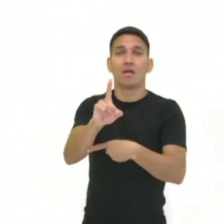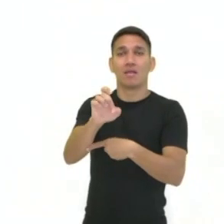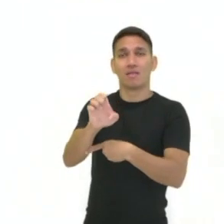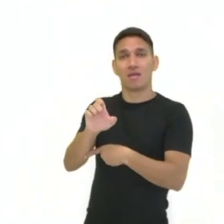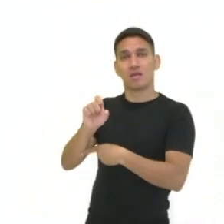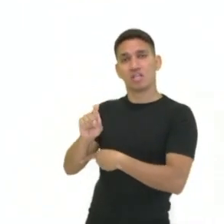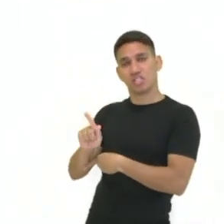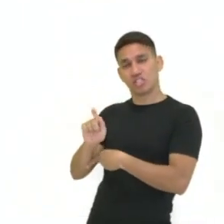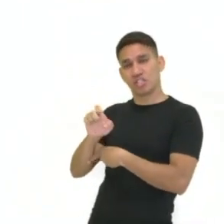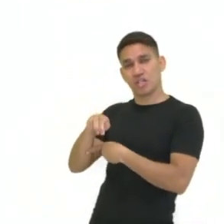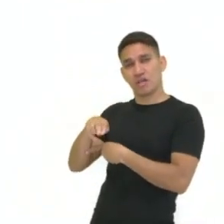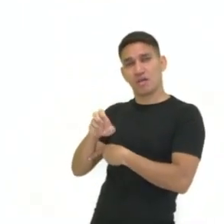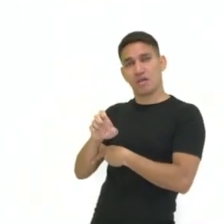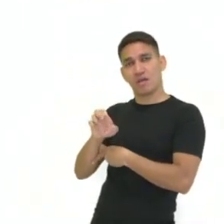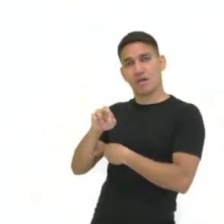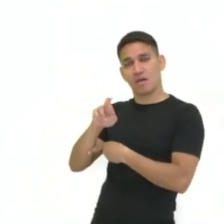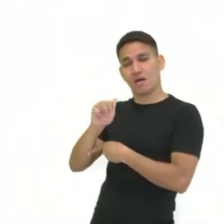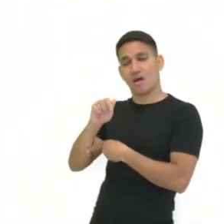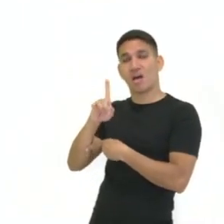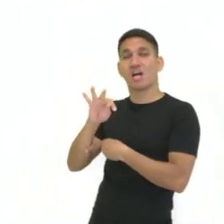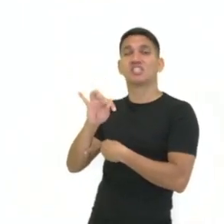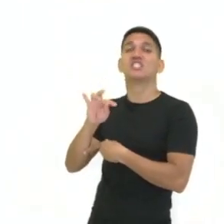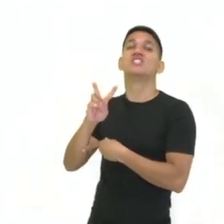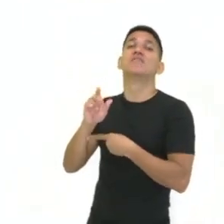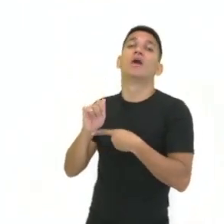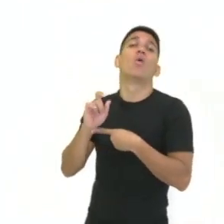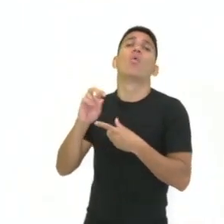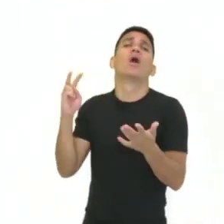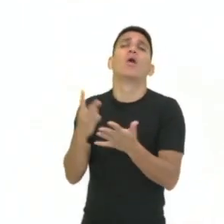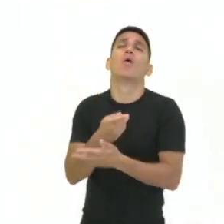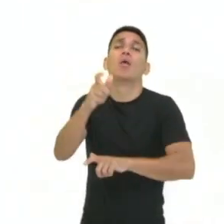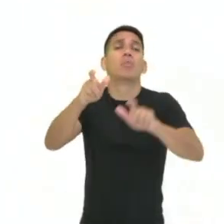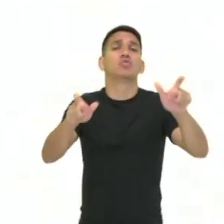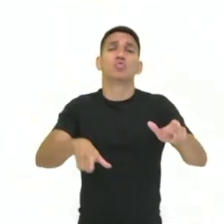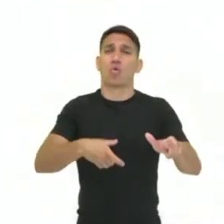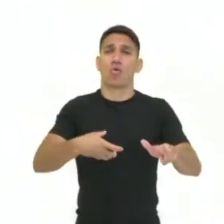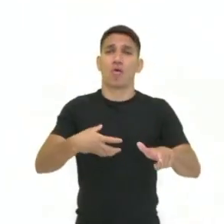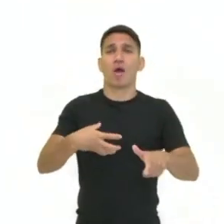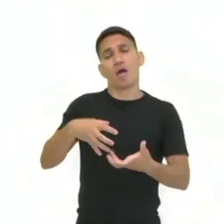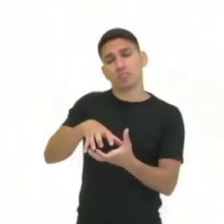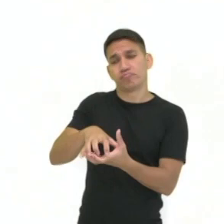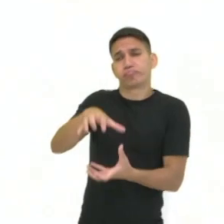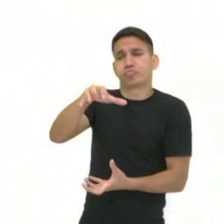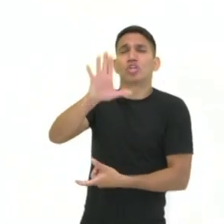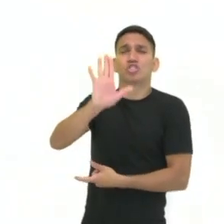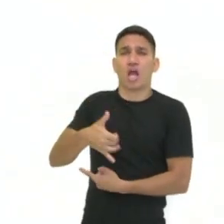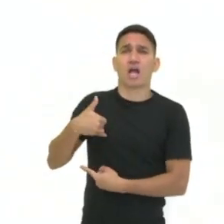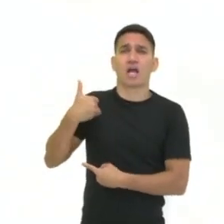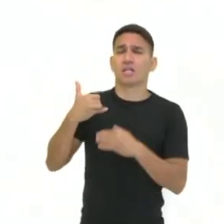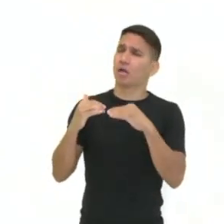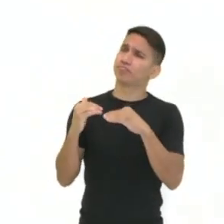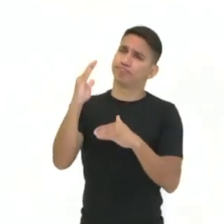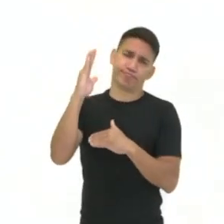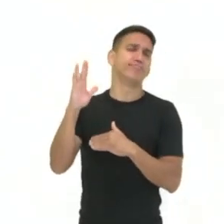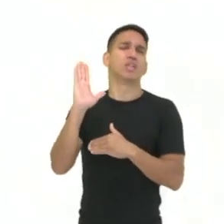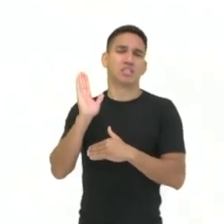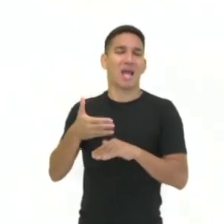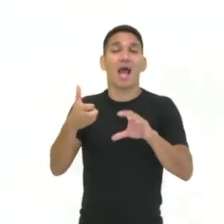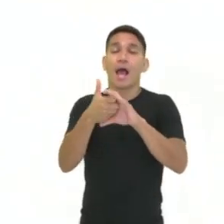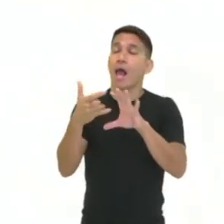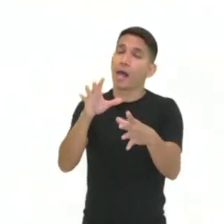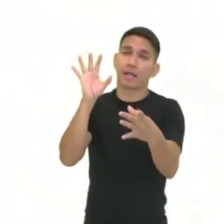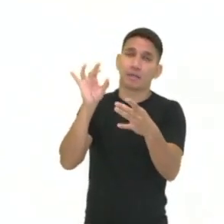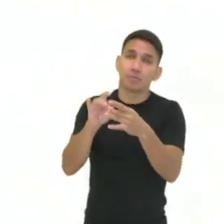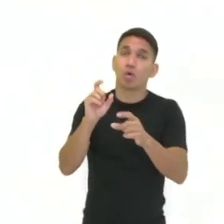acomete principalmente quem? Pessoas com idade mais elevada. Então, é uma característica isso,